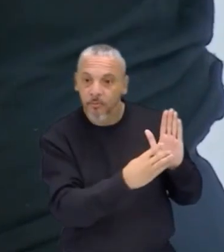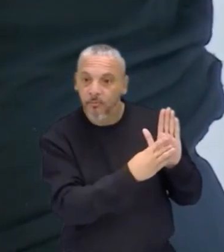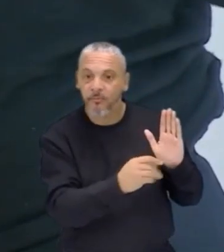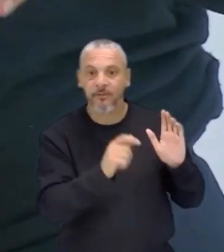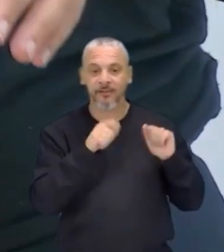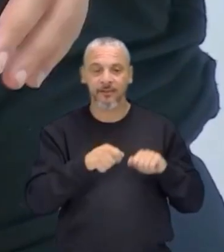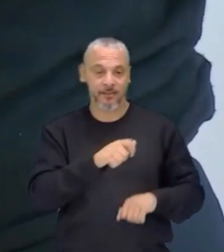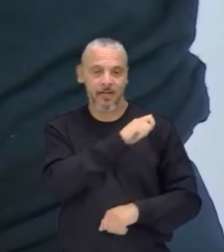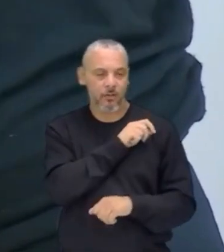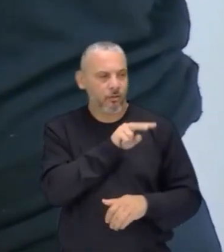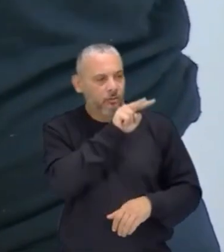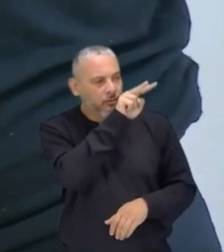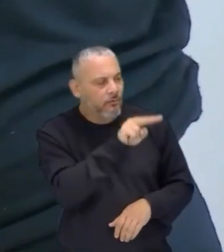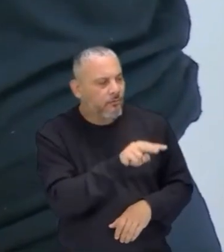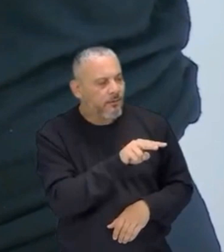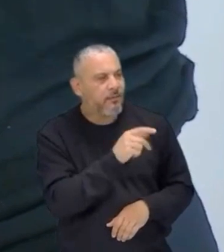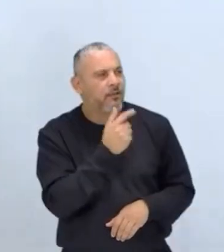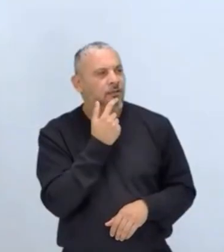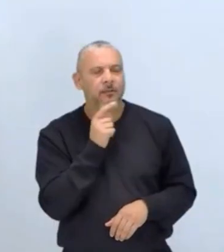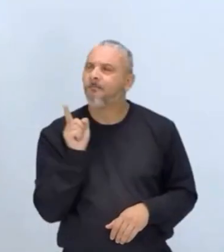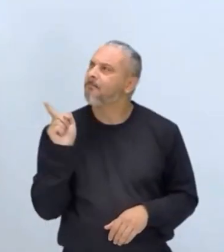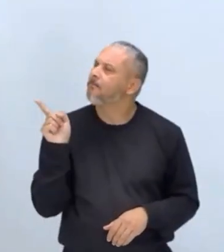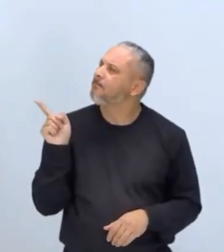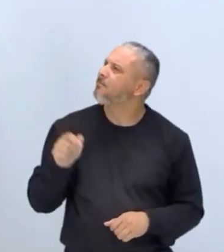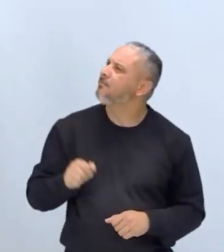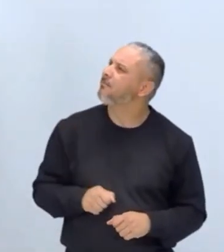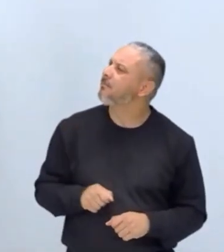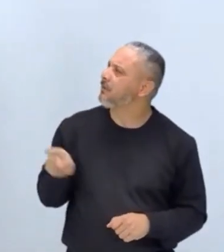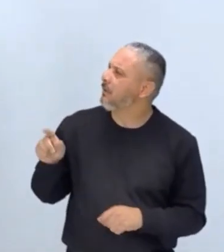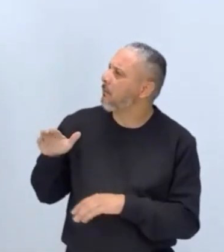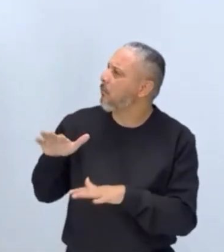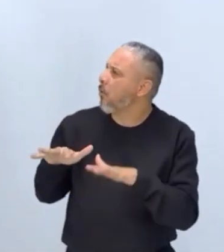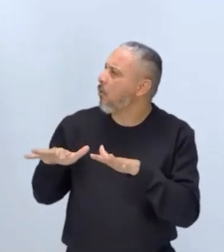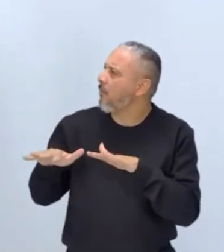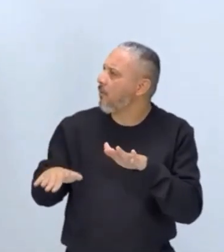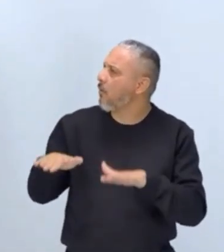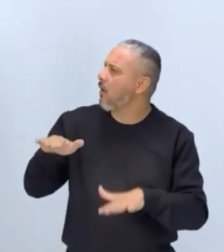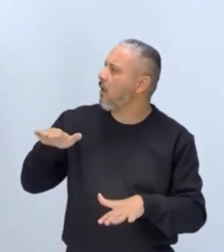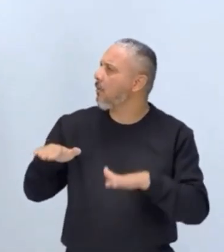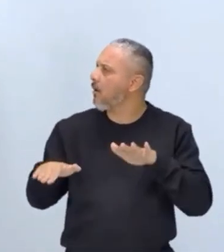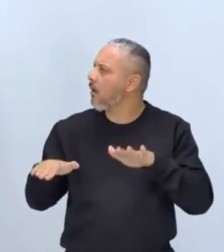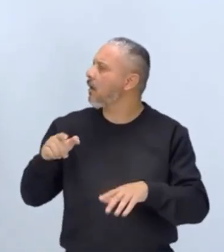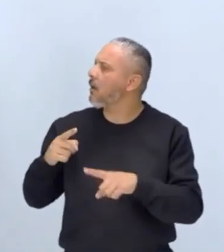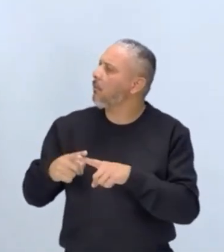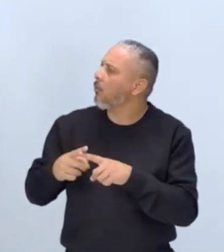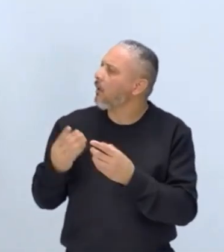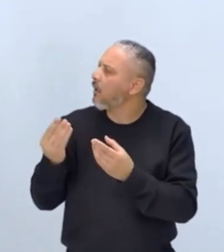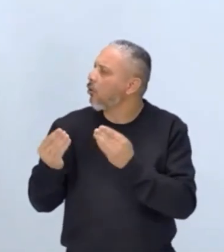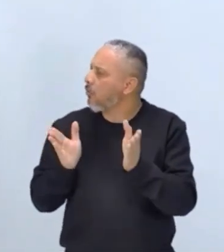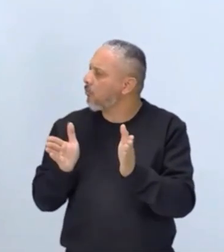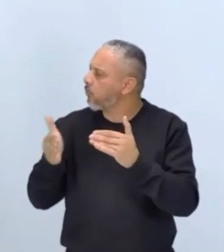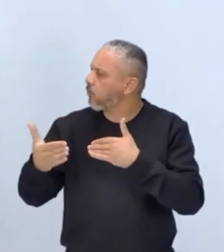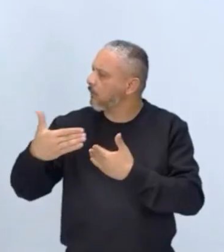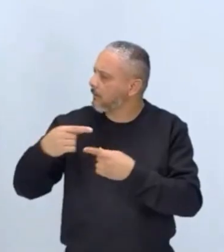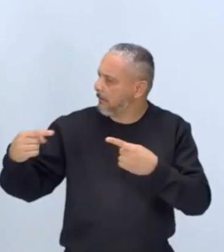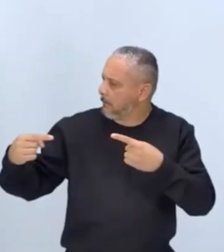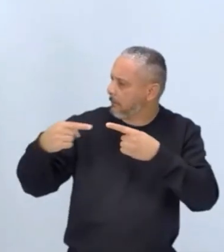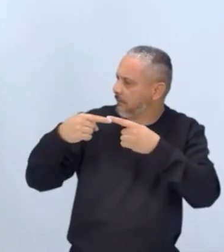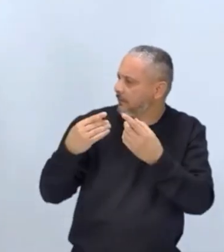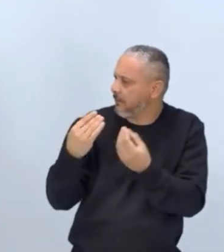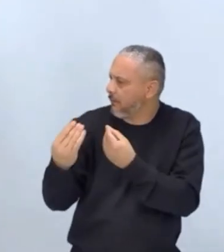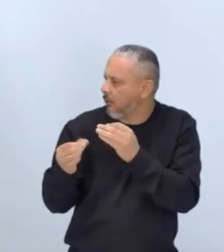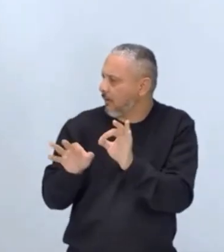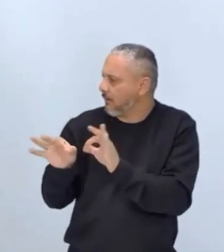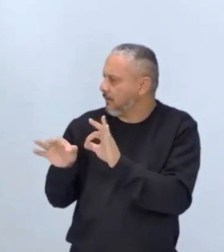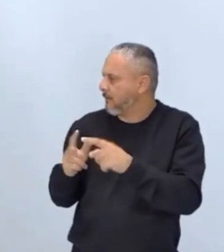para que eles façam uma análise desse autômato. Como que é o movimento, o que que gera o movimento aqui, as peças, como que elas precisam